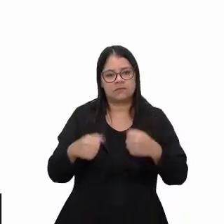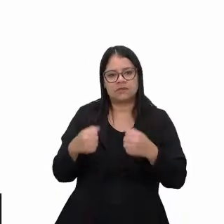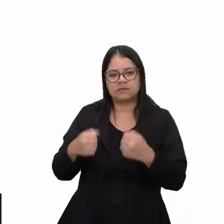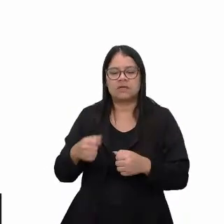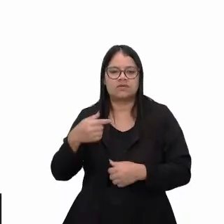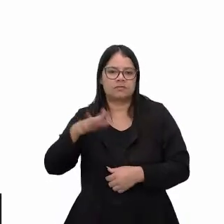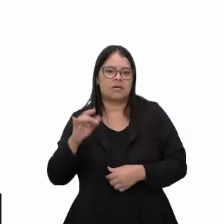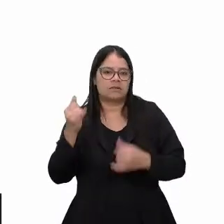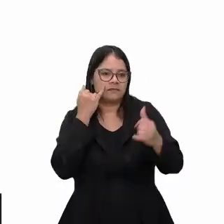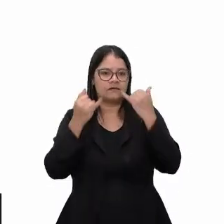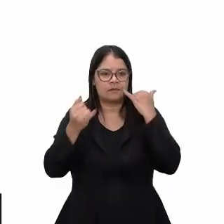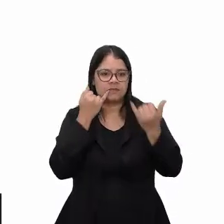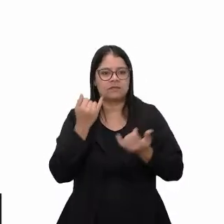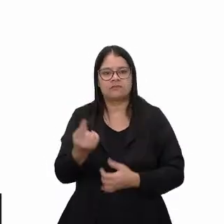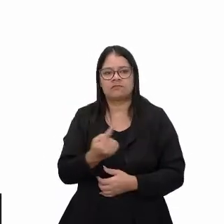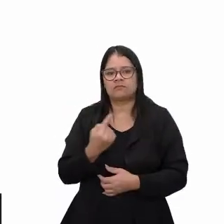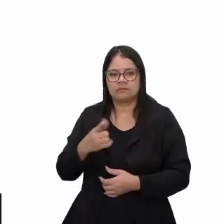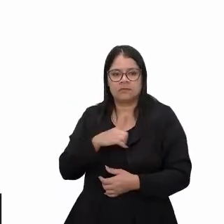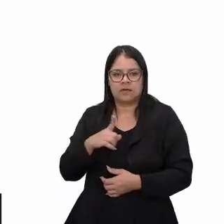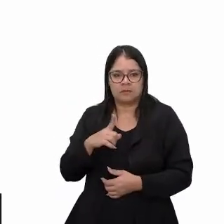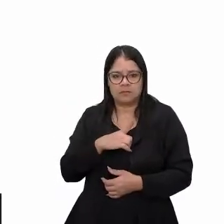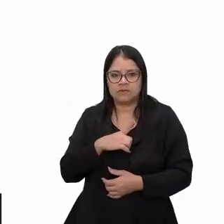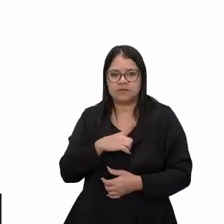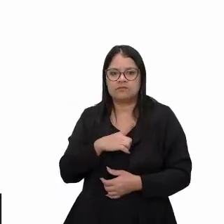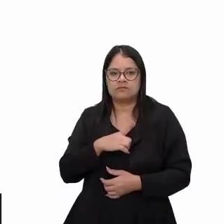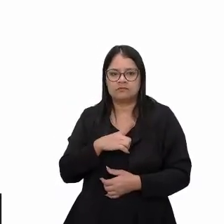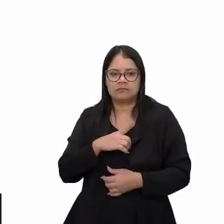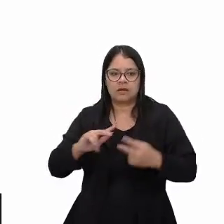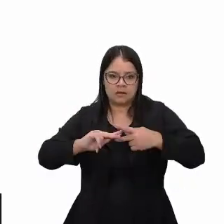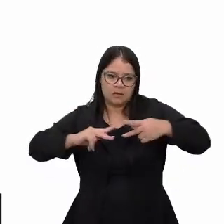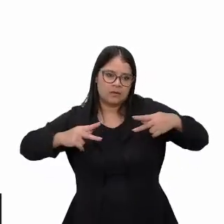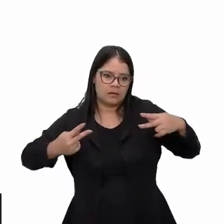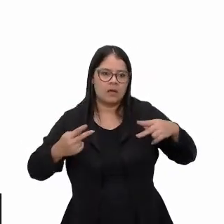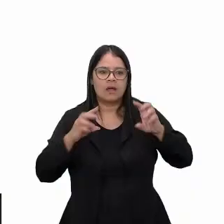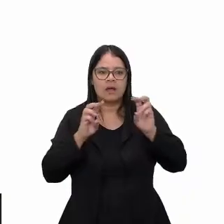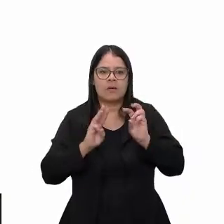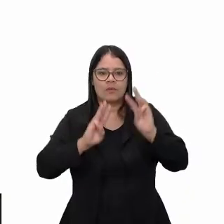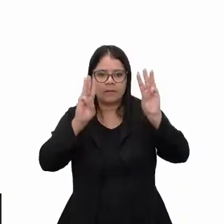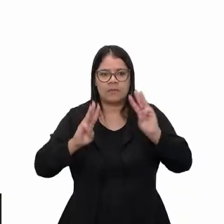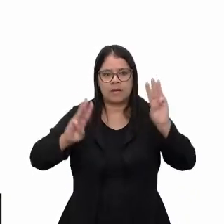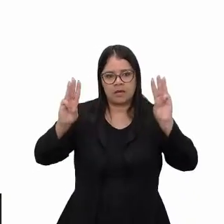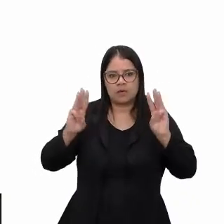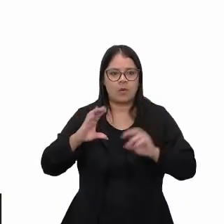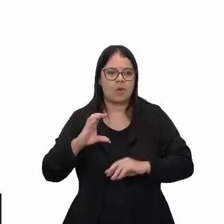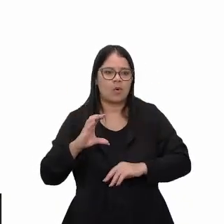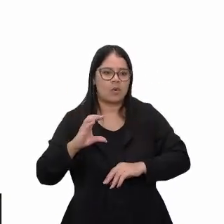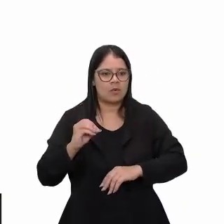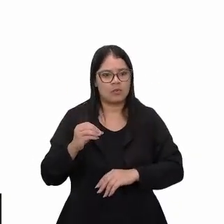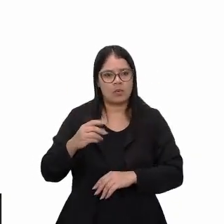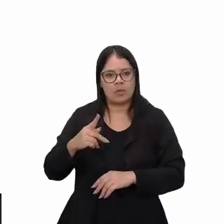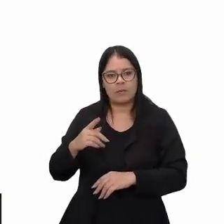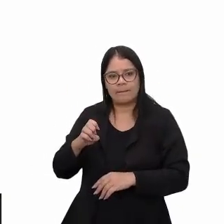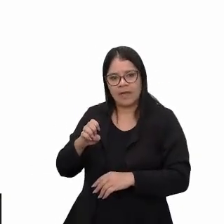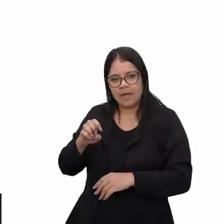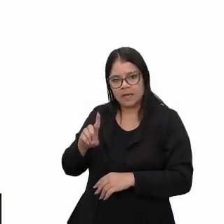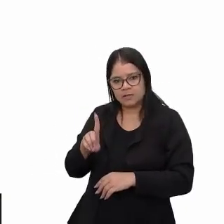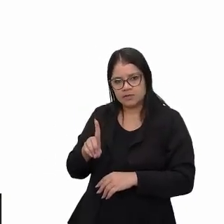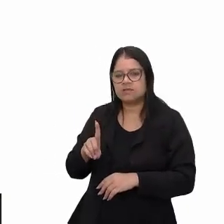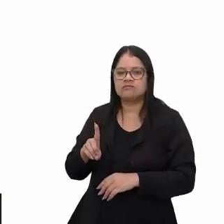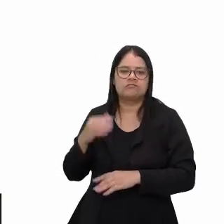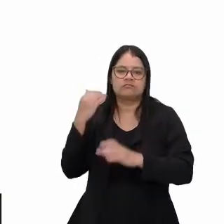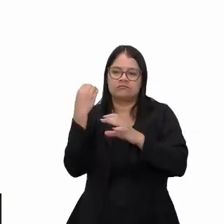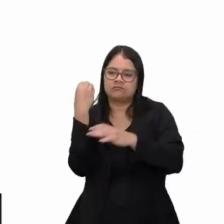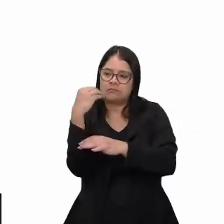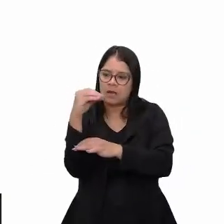mais informações, a gente tem aqui o endereço de e-mail da COPED, que você pode mandar aí a